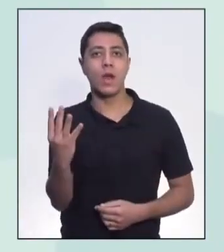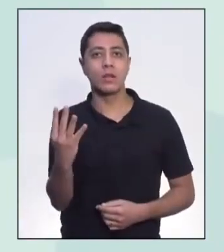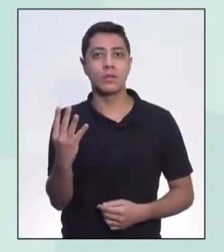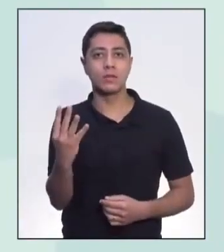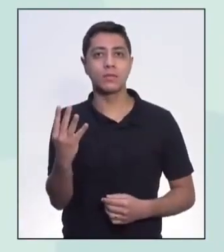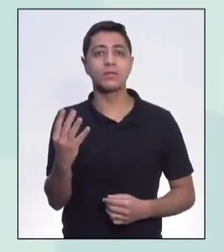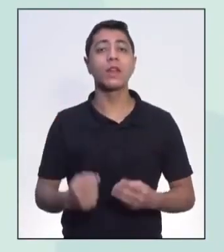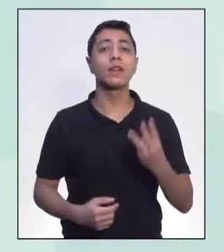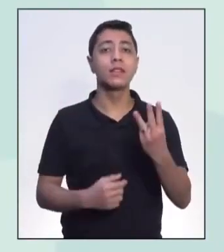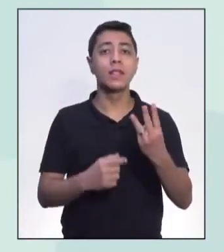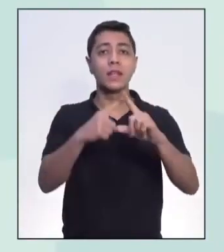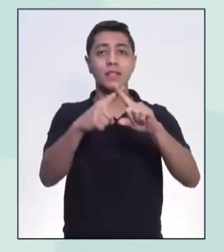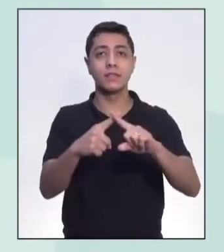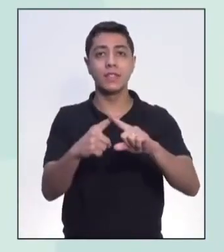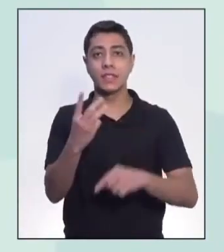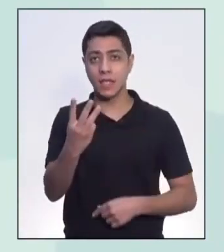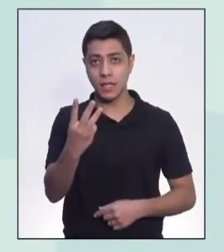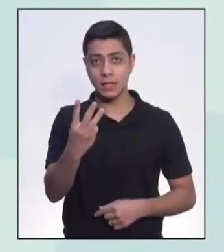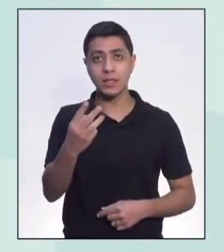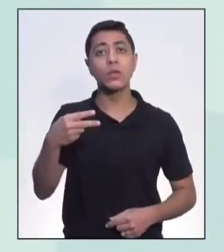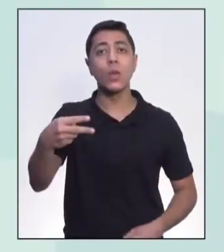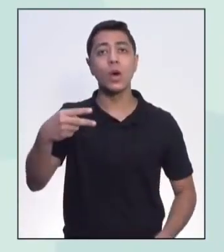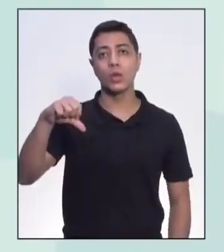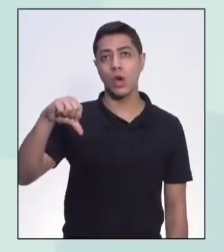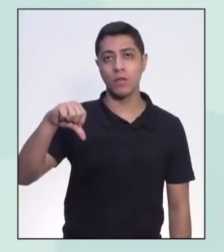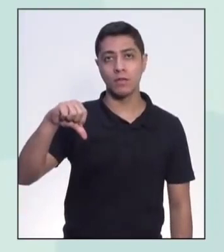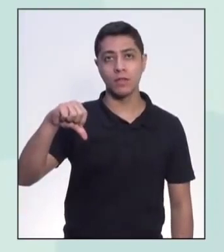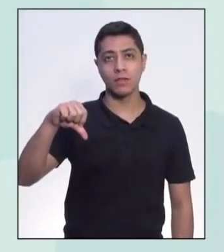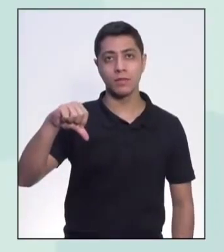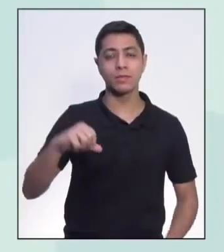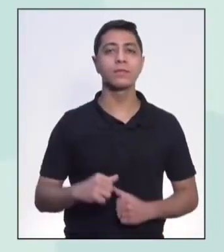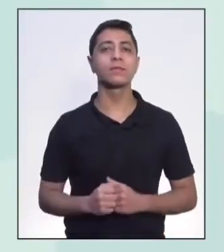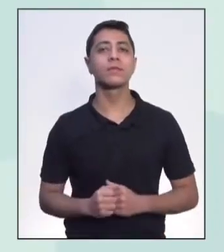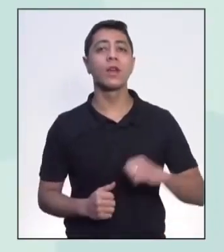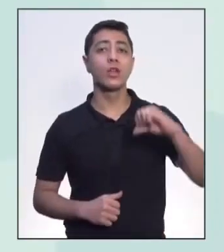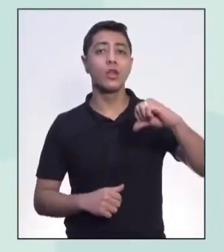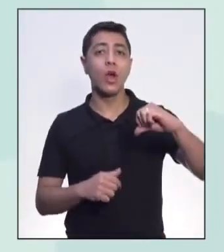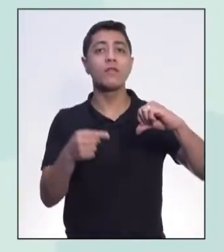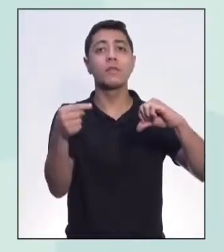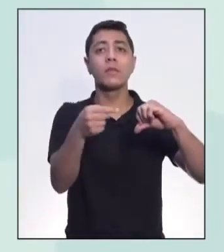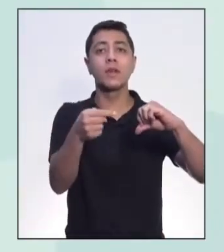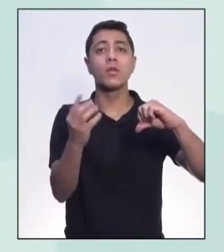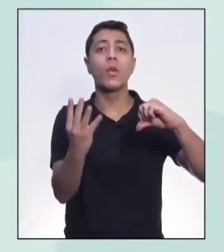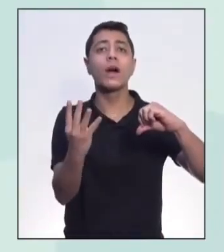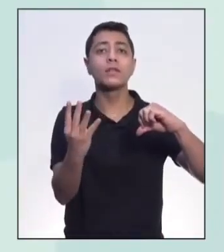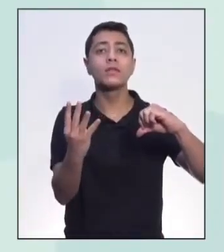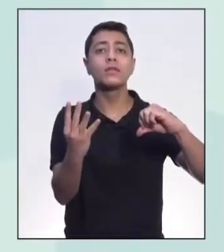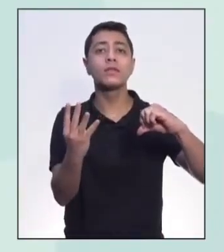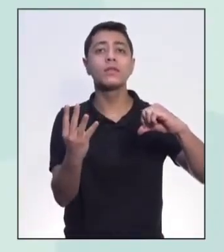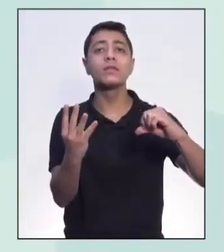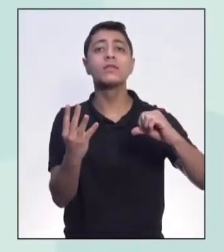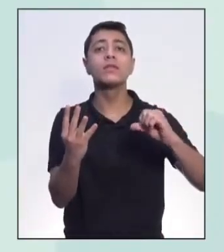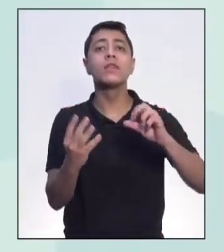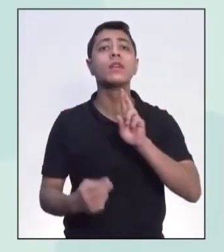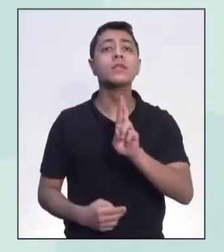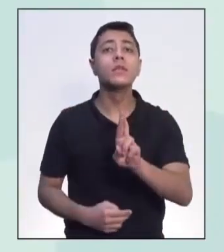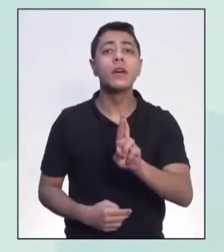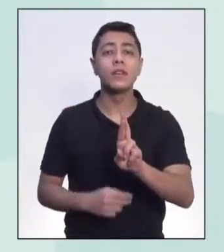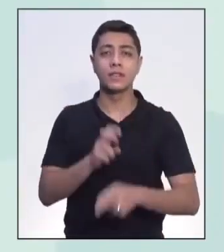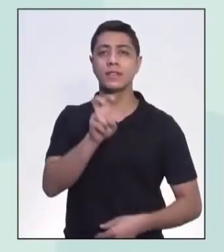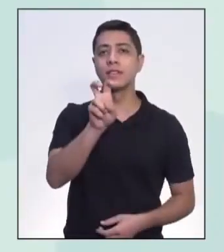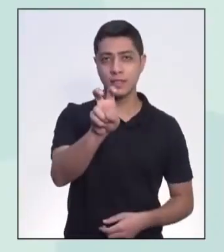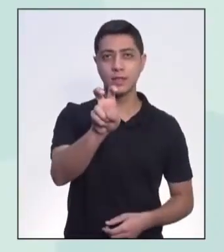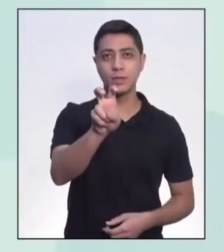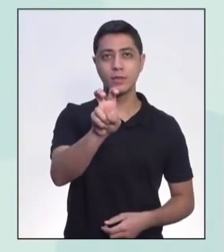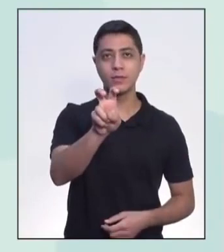3, 9. 9 menos 4 é igual a 5.